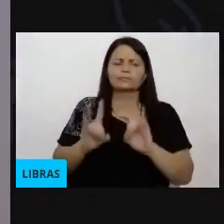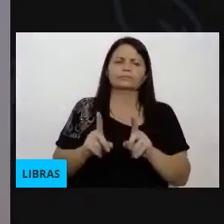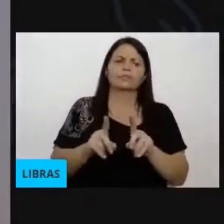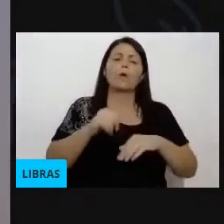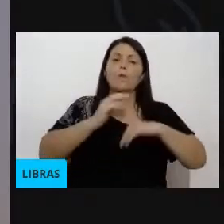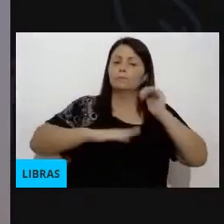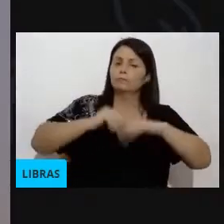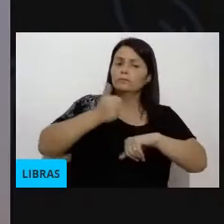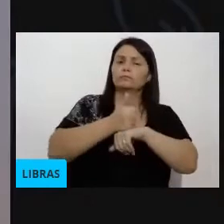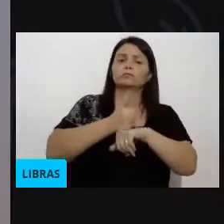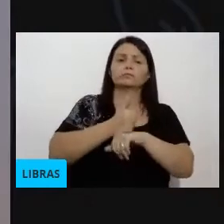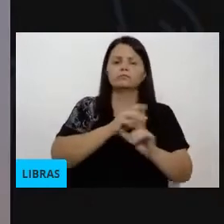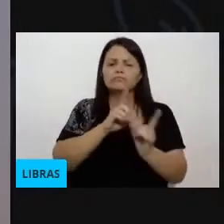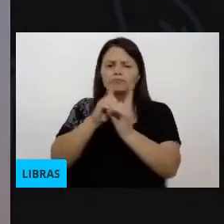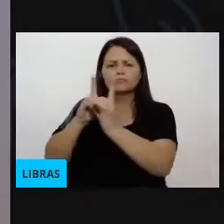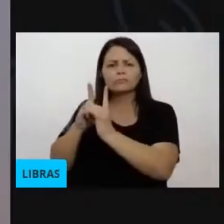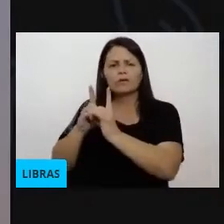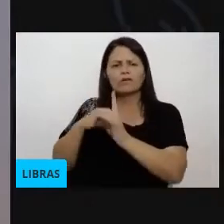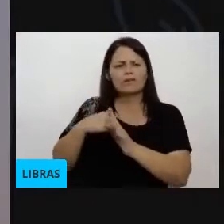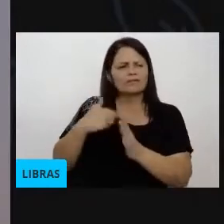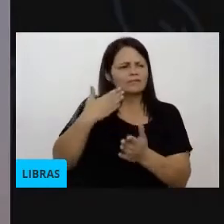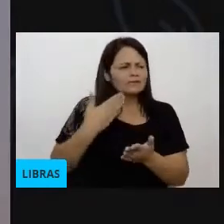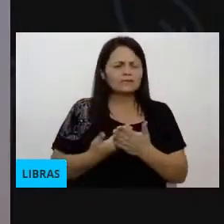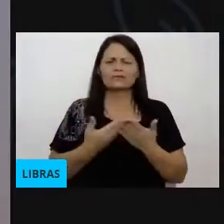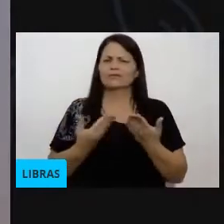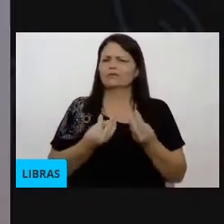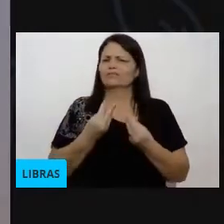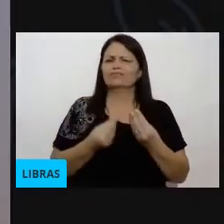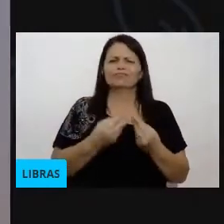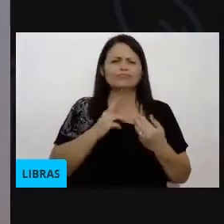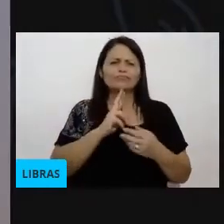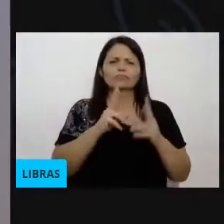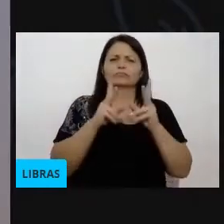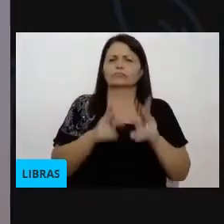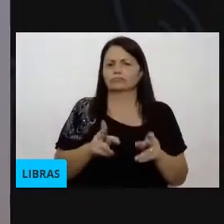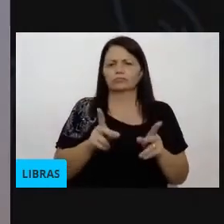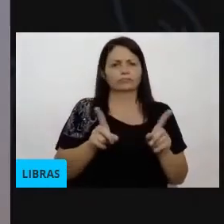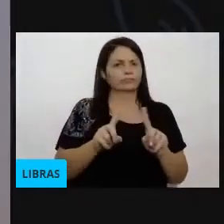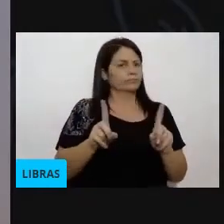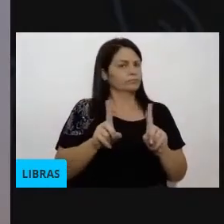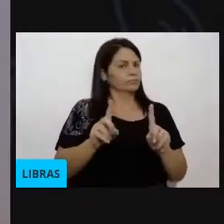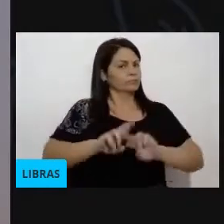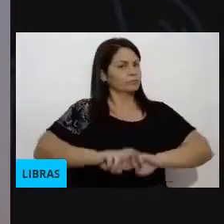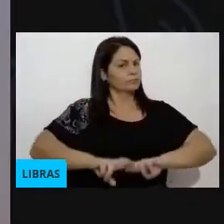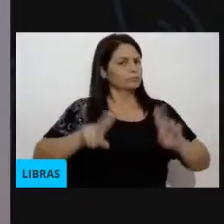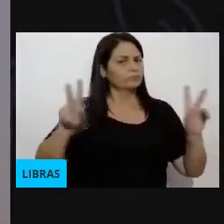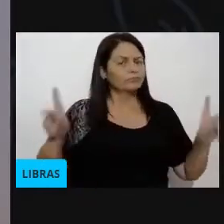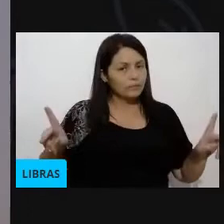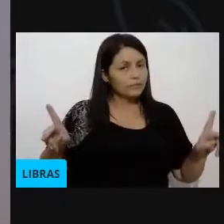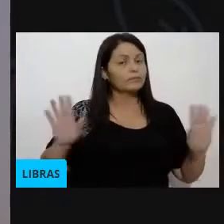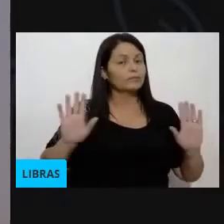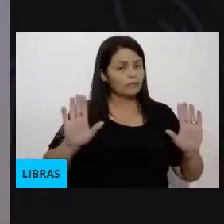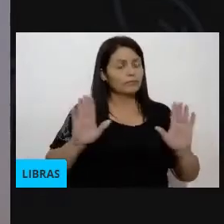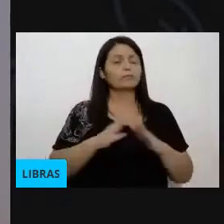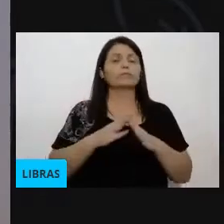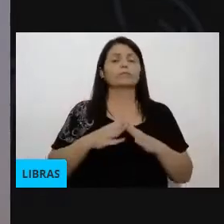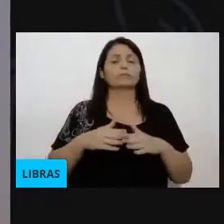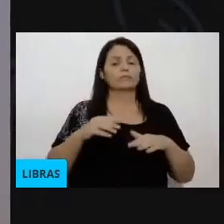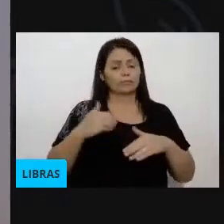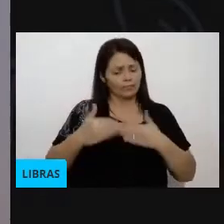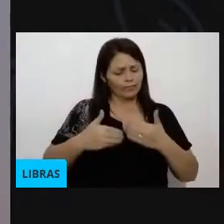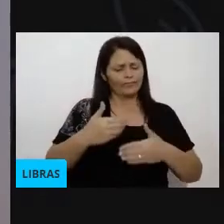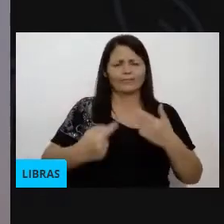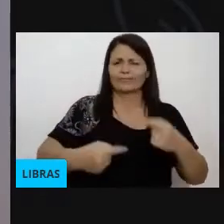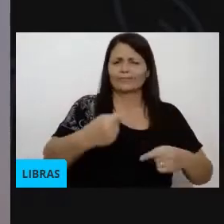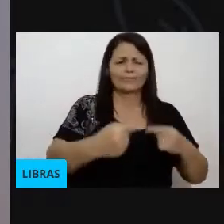profissionais têm tentado atender. Não acreditem que o resultado é o mesmo. Não, não é. Eu vou discutir isso eternamente com